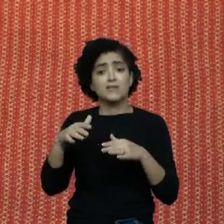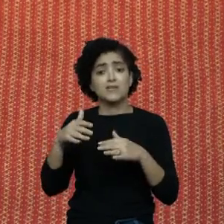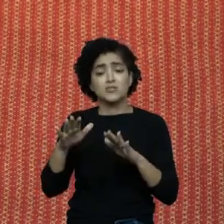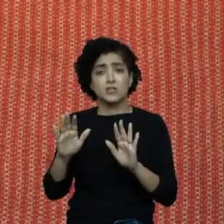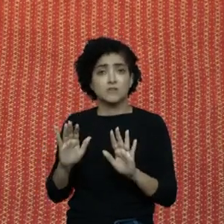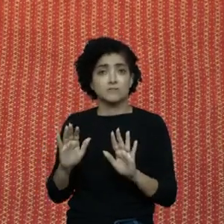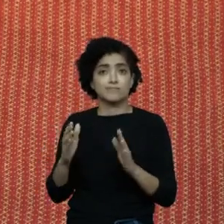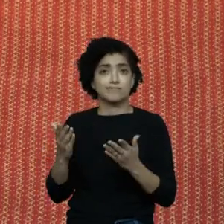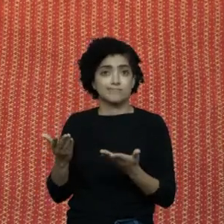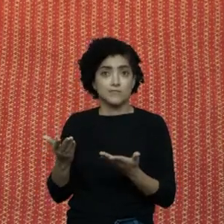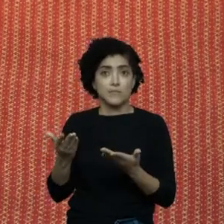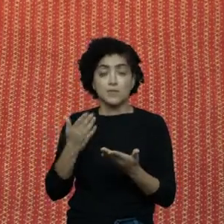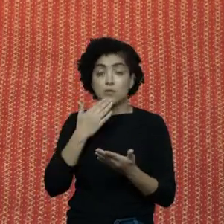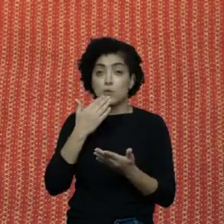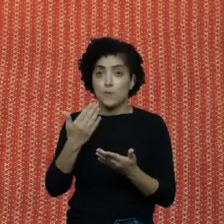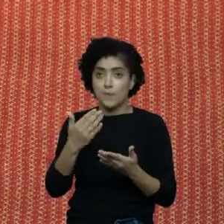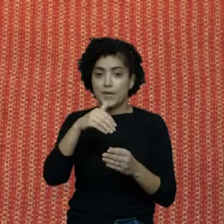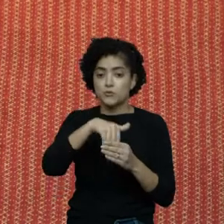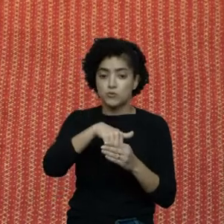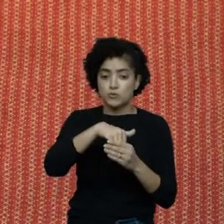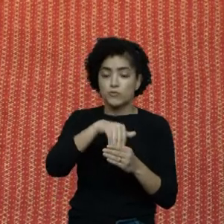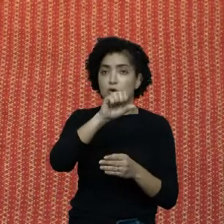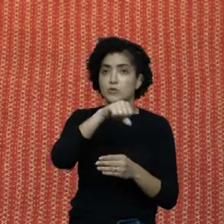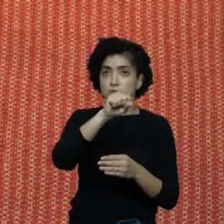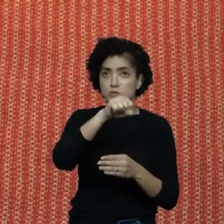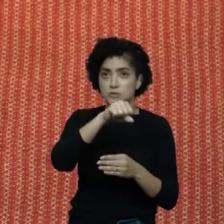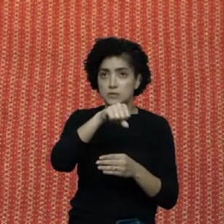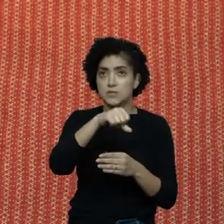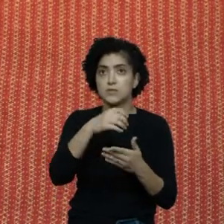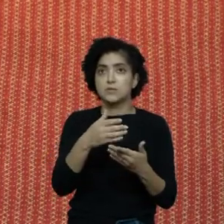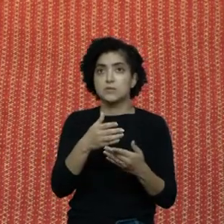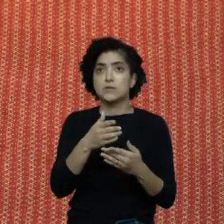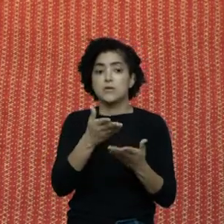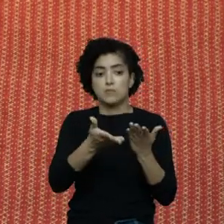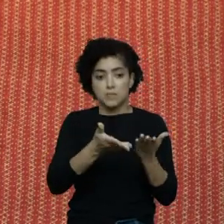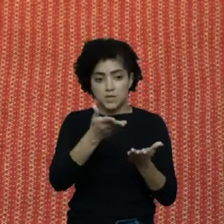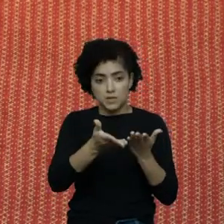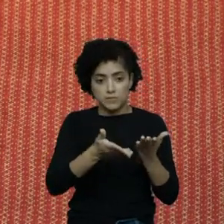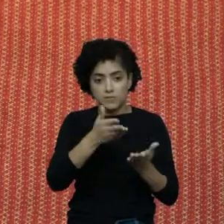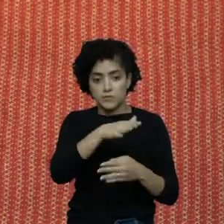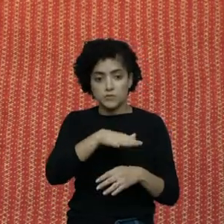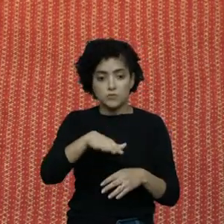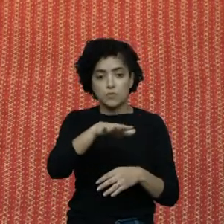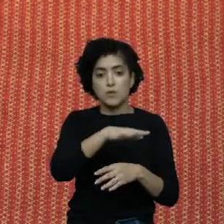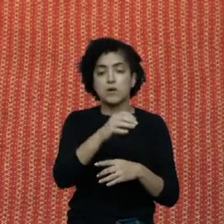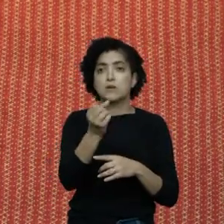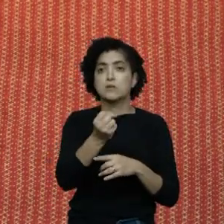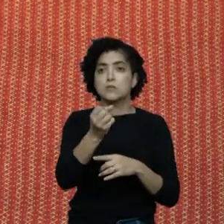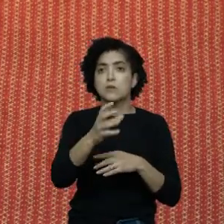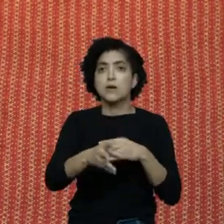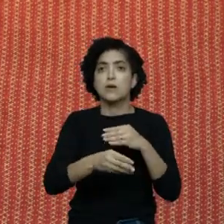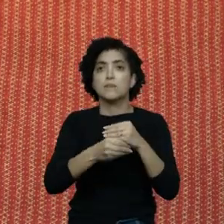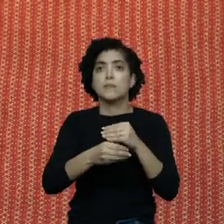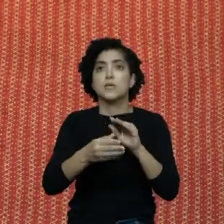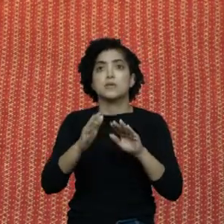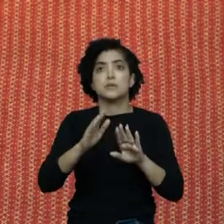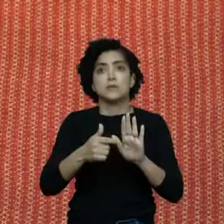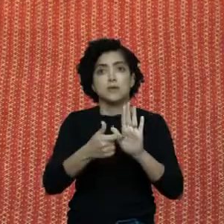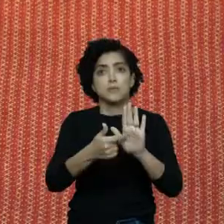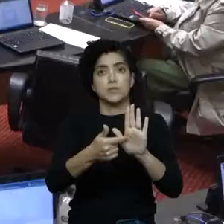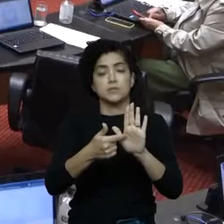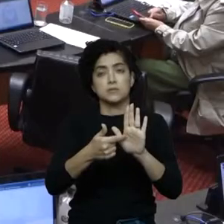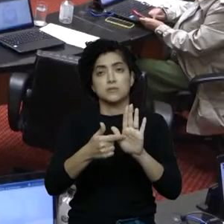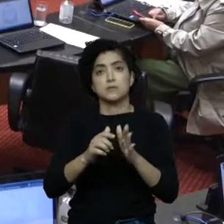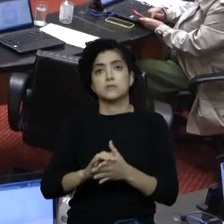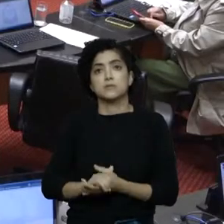fora por isso peço voto sim meu benefício ao setor do Leite em benefício a emenda apresentada pelo Deputado Milton